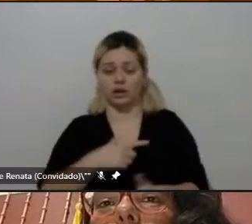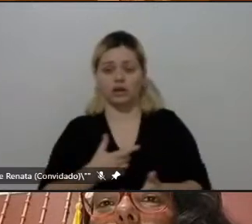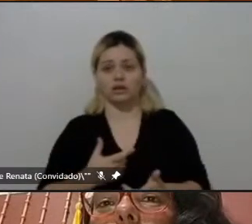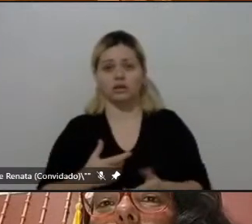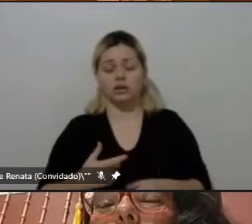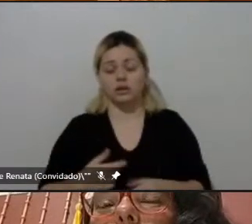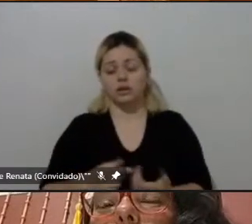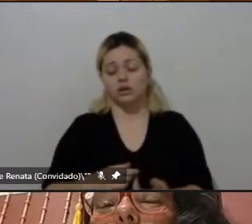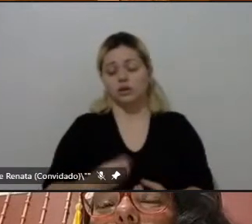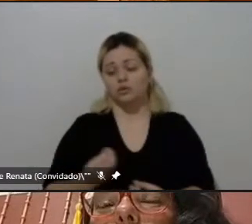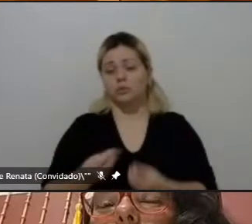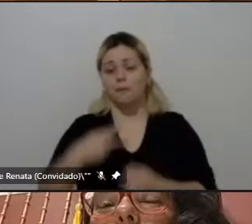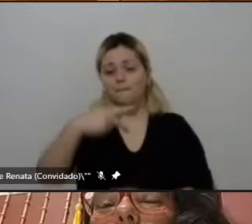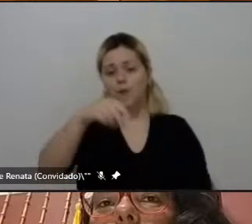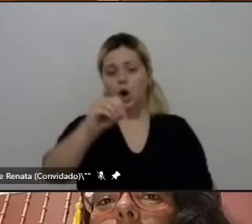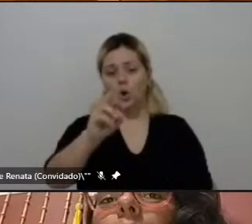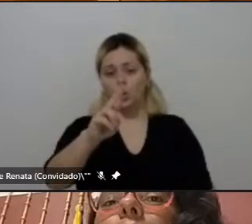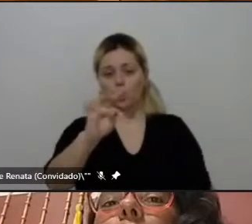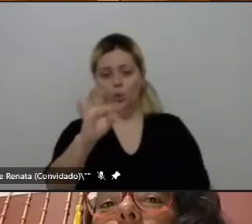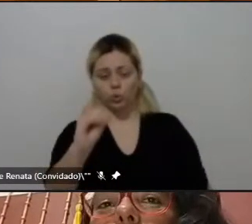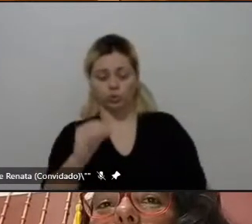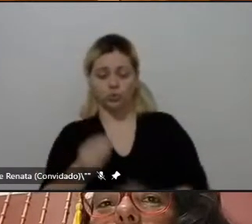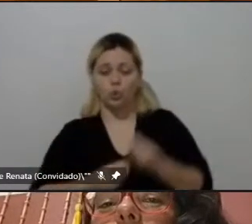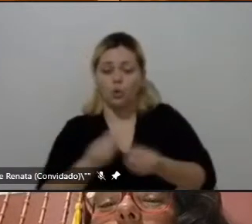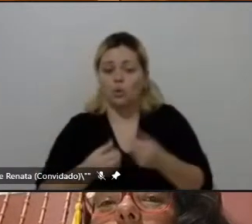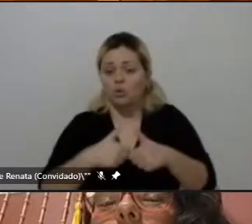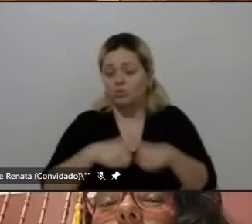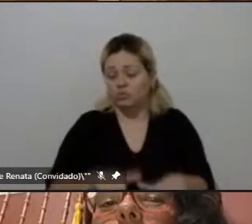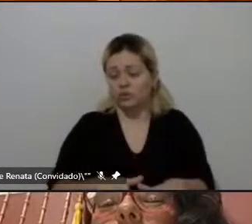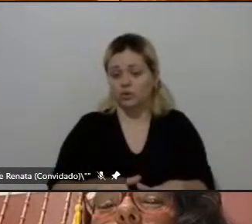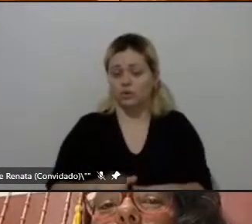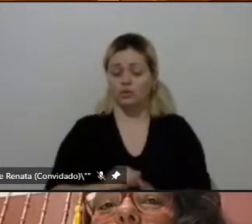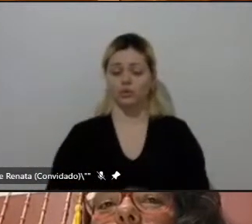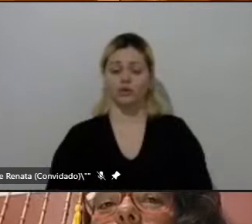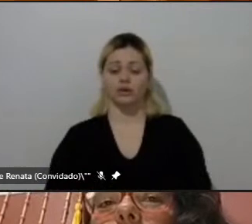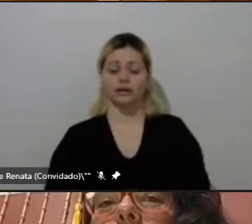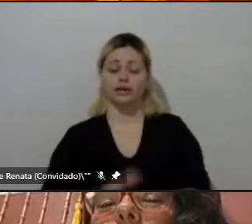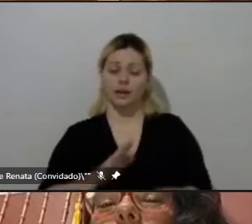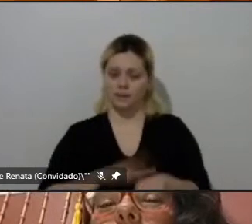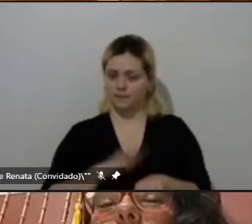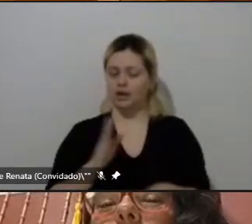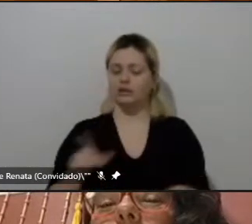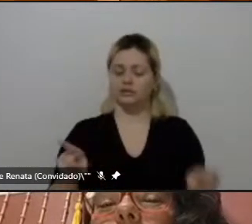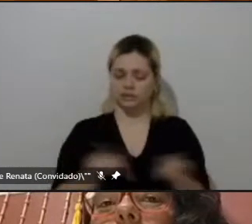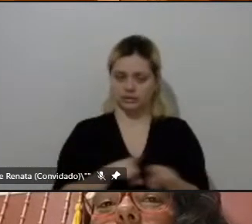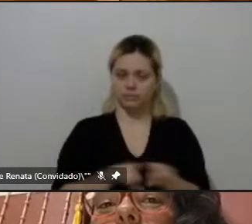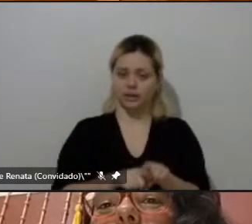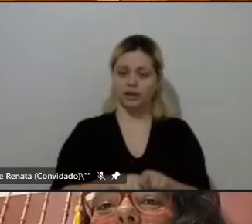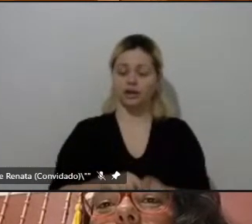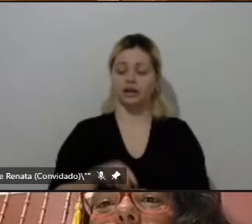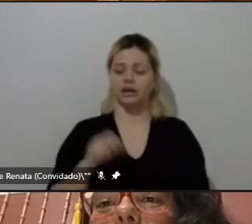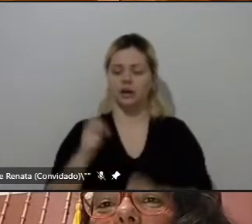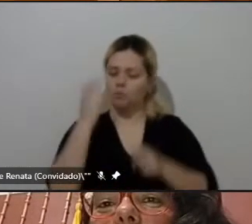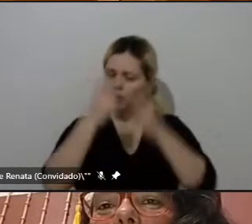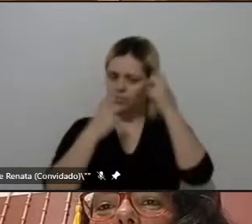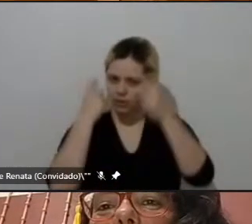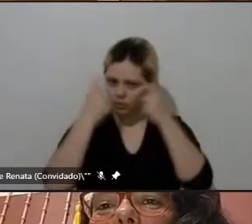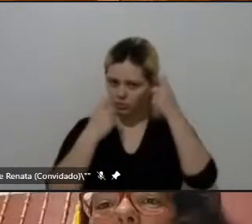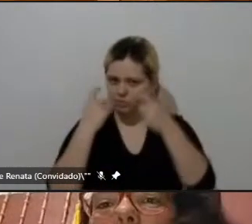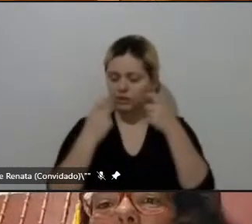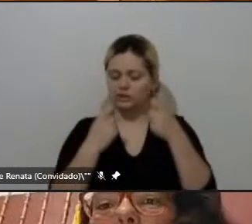em São Sebastião, se isso procede. E mais ainda, né, que é uma preocupação que foi